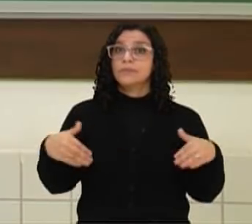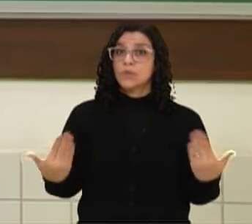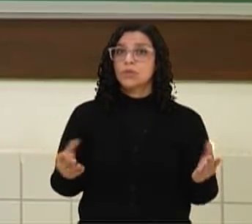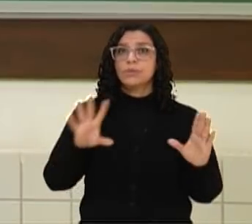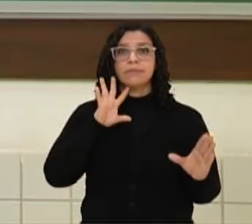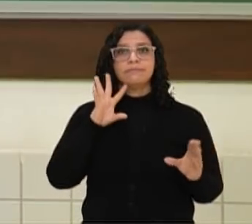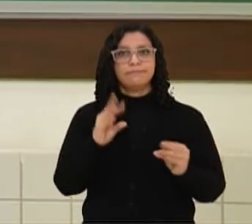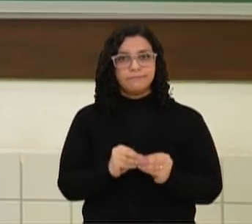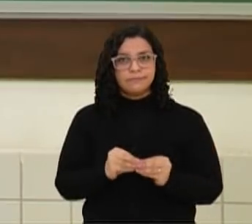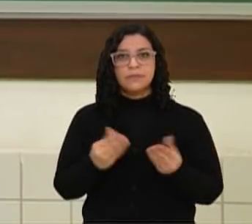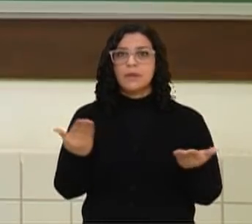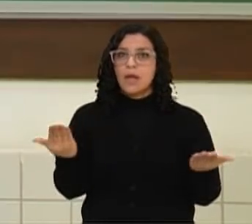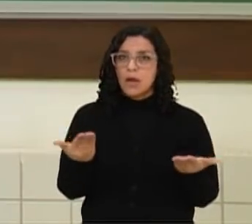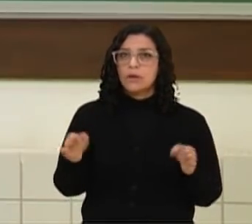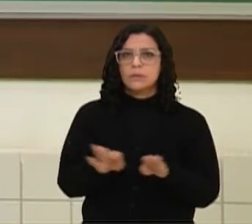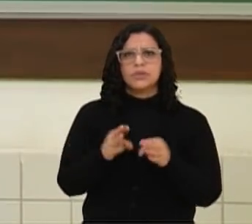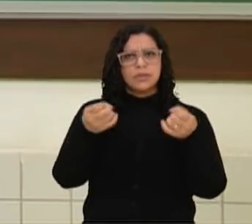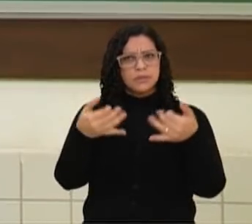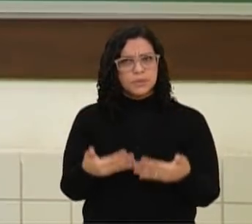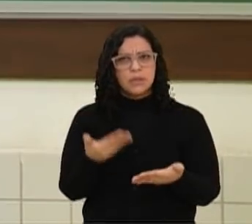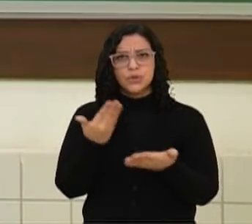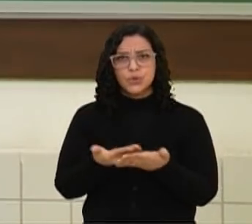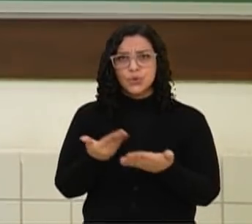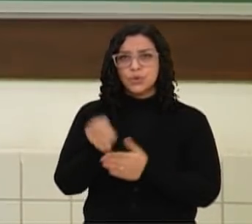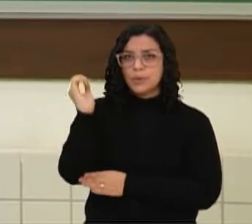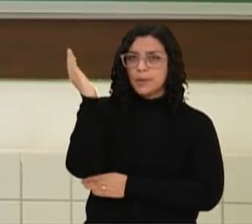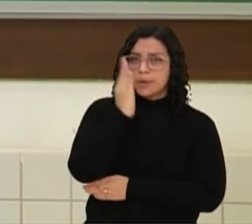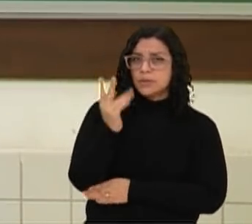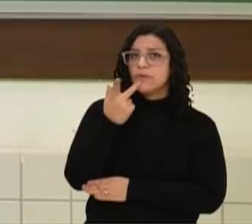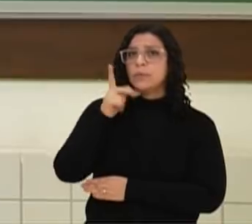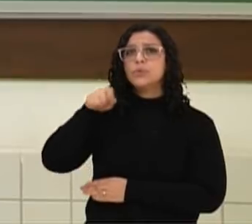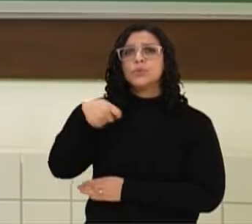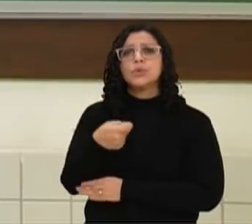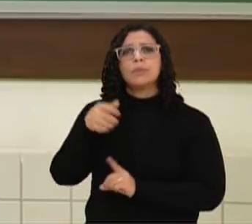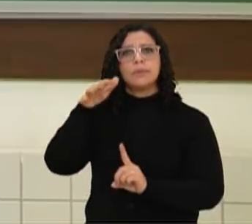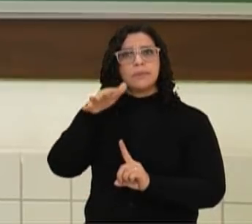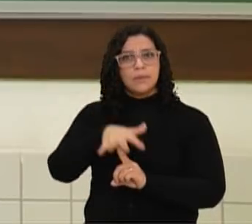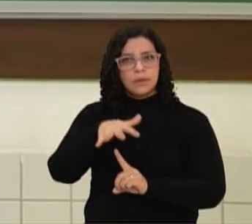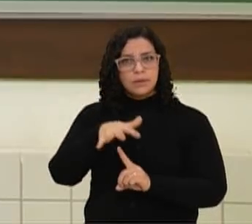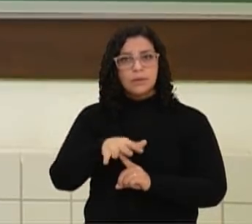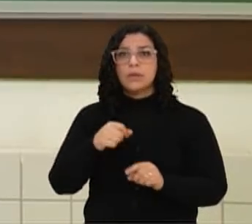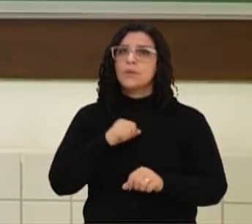para complementar aquilo que a gente tinha estudado sobre o Brasil, falamos hoje sobre o